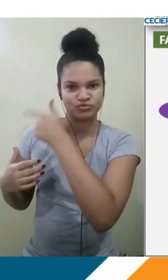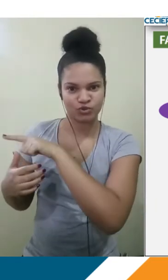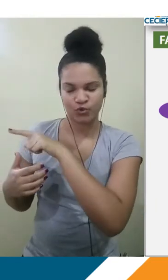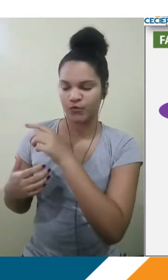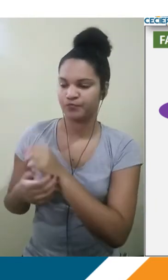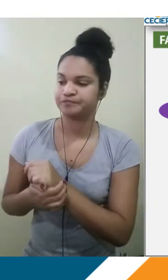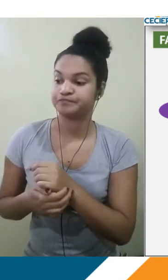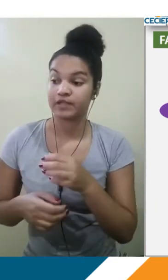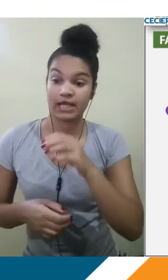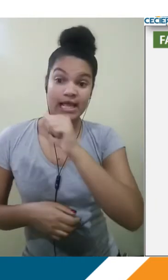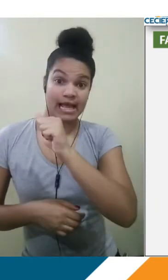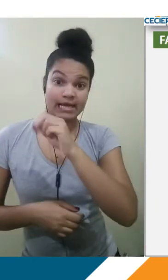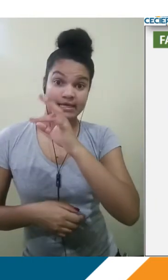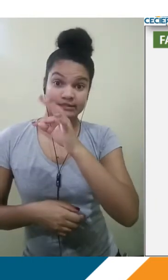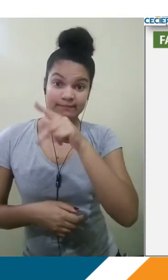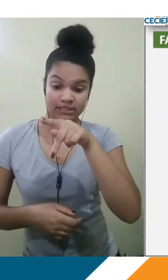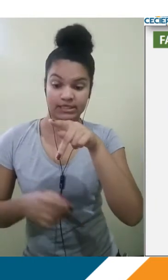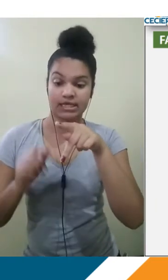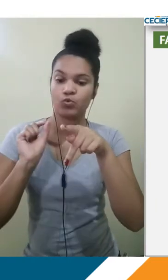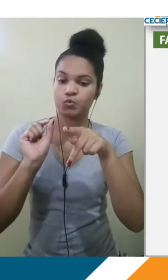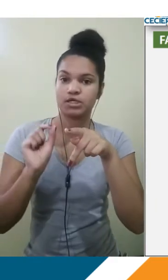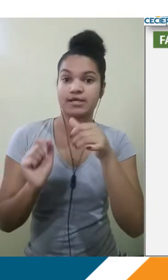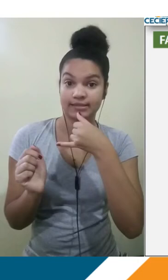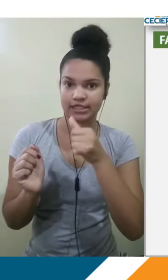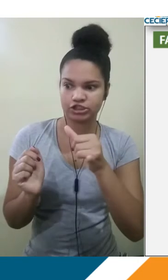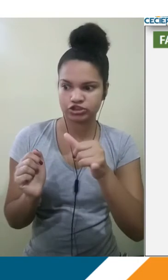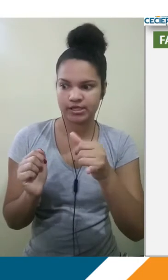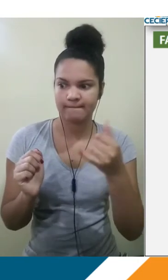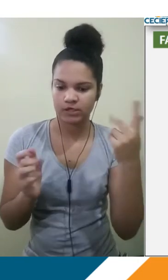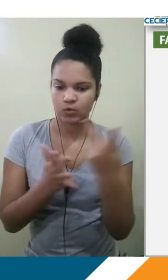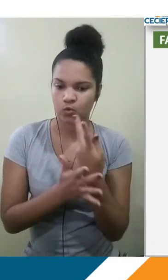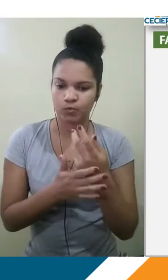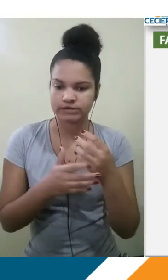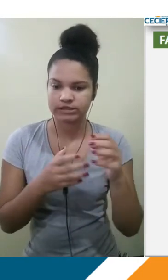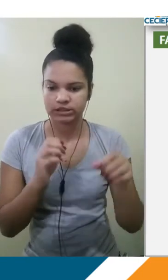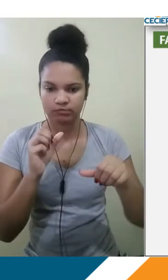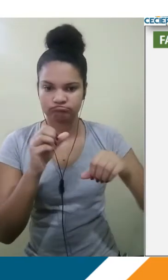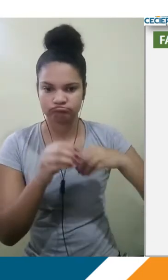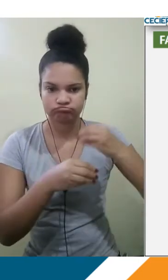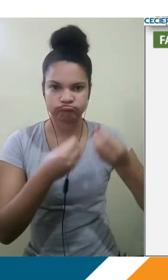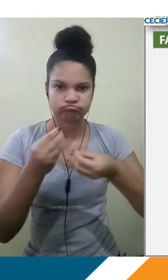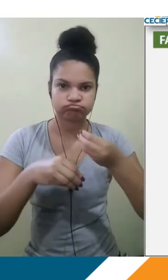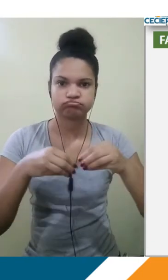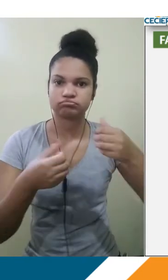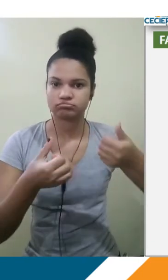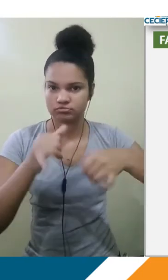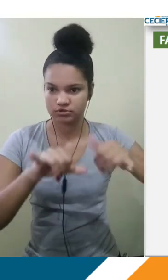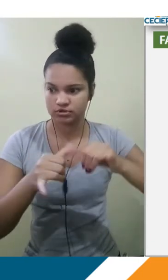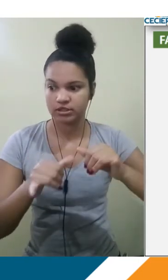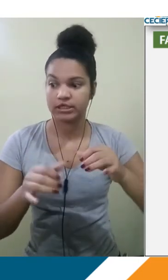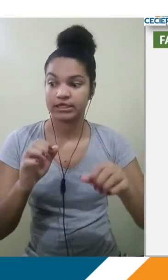fotoquímica. As moléculas de ATP servem como fonte de energia para que as reações ocorram, são transformadas novamente em ADP